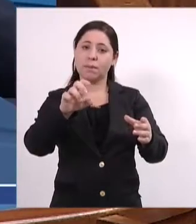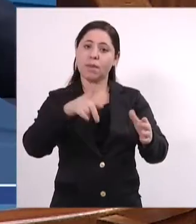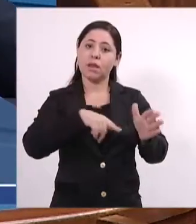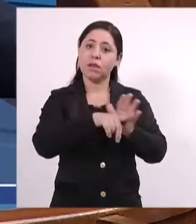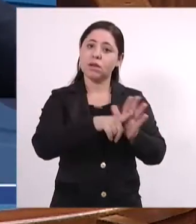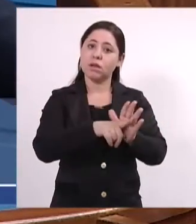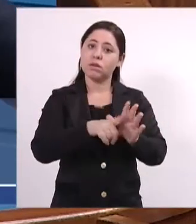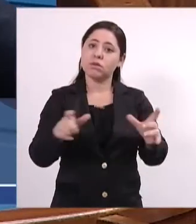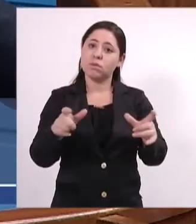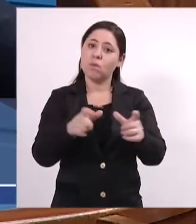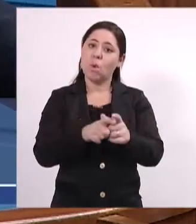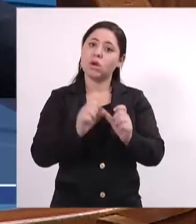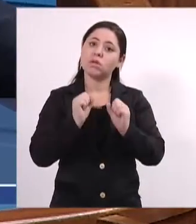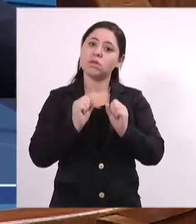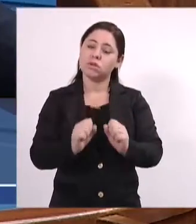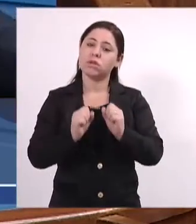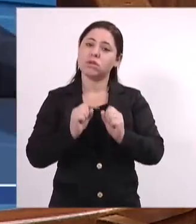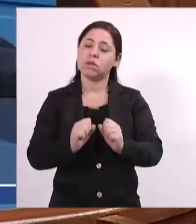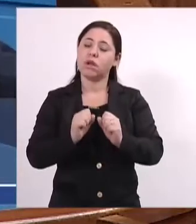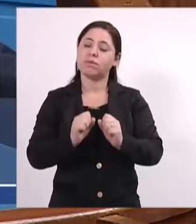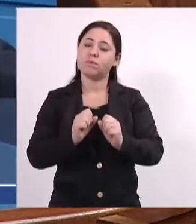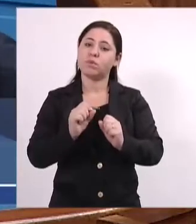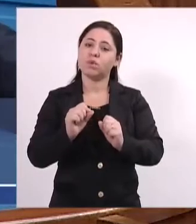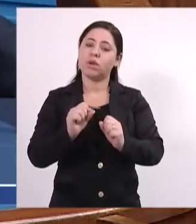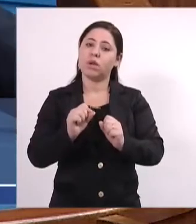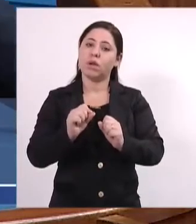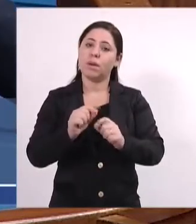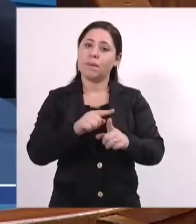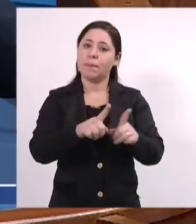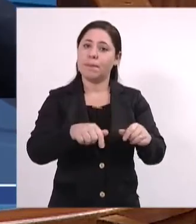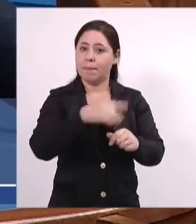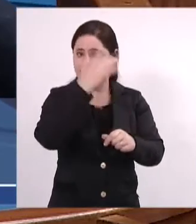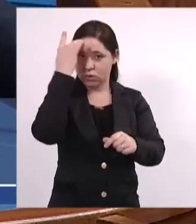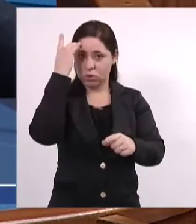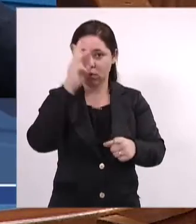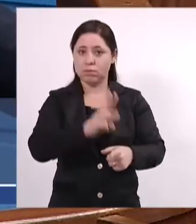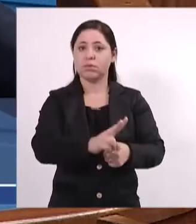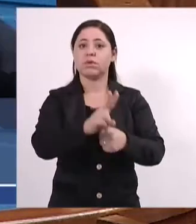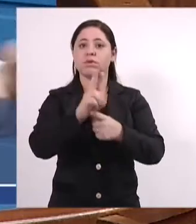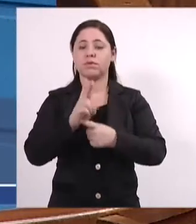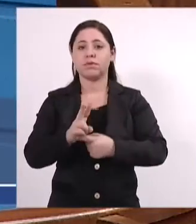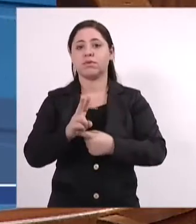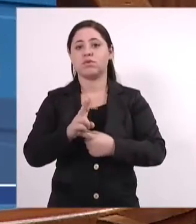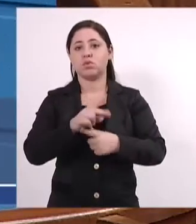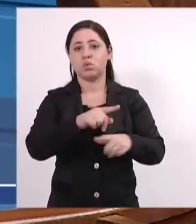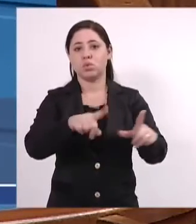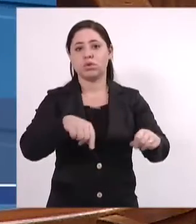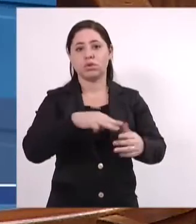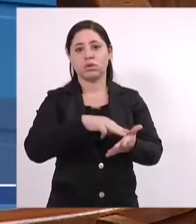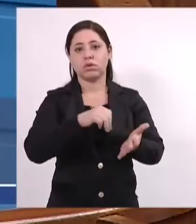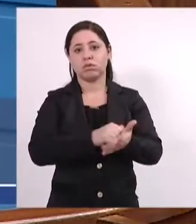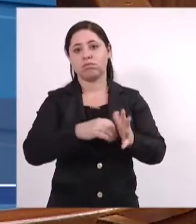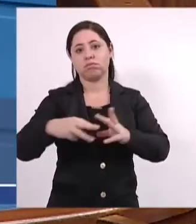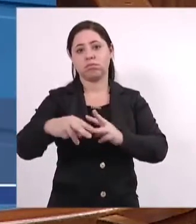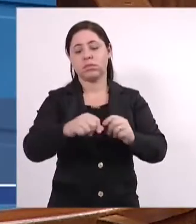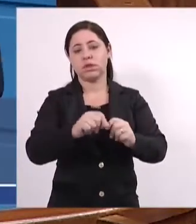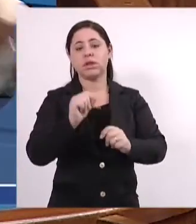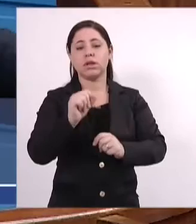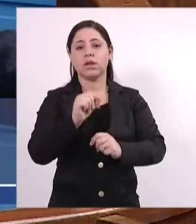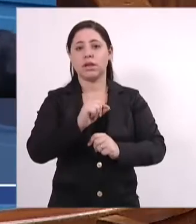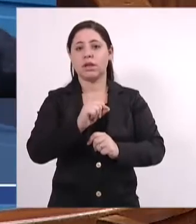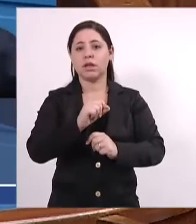a diminuição dos emolumentos para os beneficiários do crédito fundiário, que